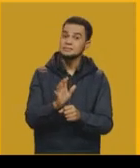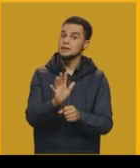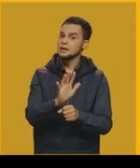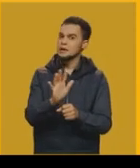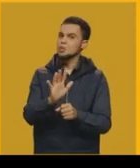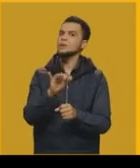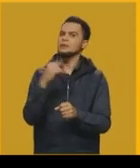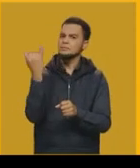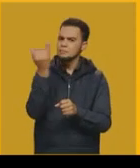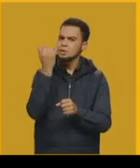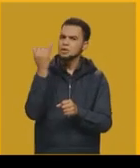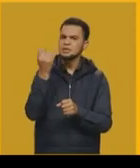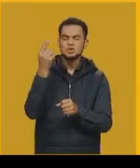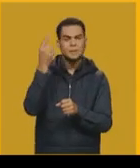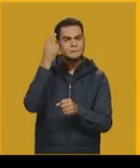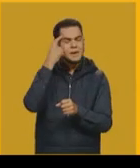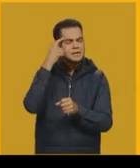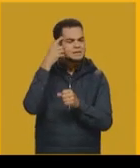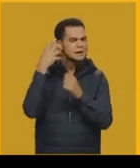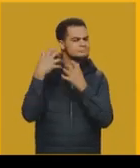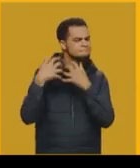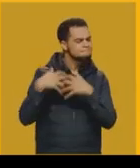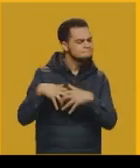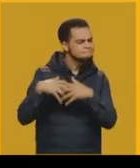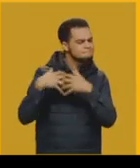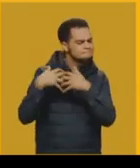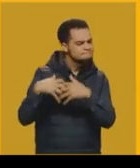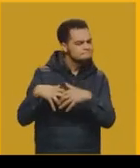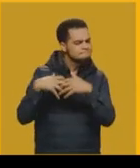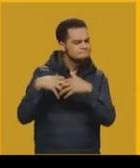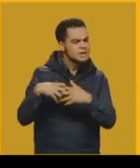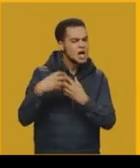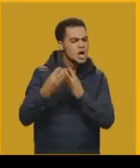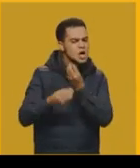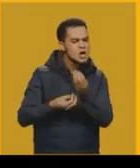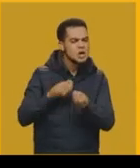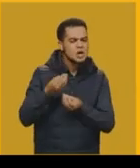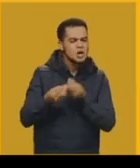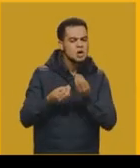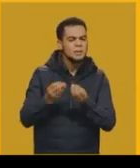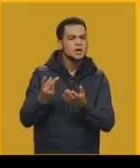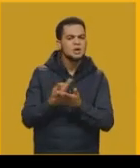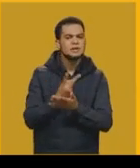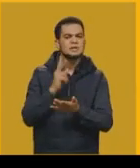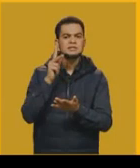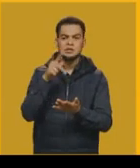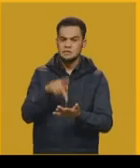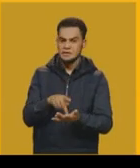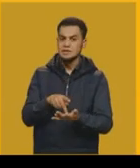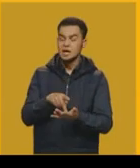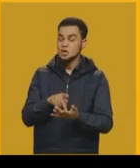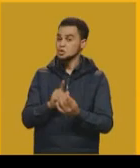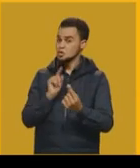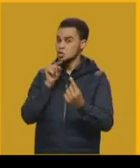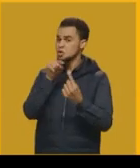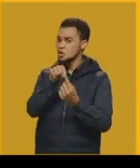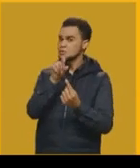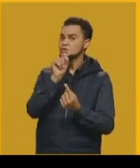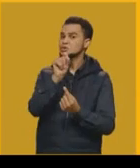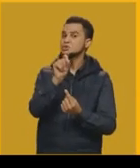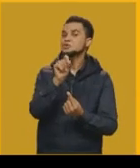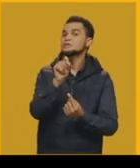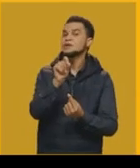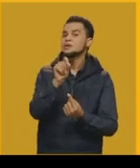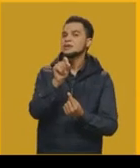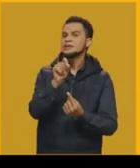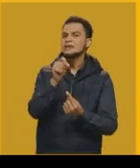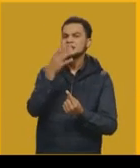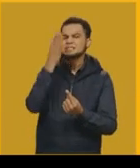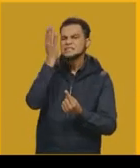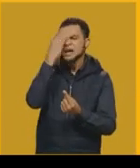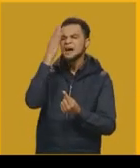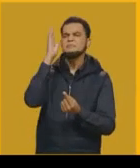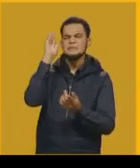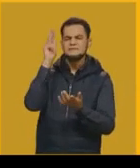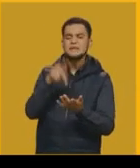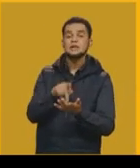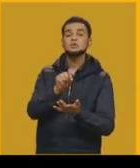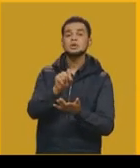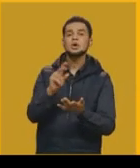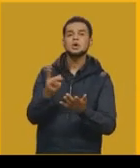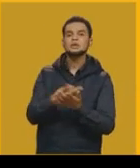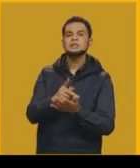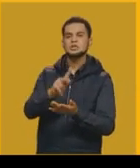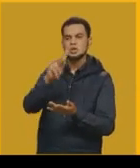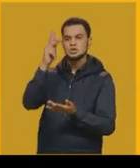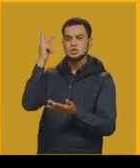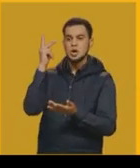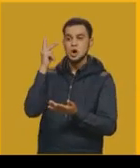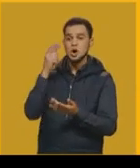o próprio rosto cultural brasileiro. O que se quer é captar seu movimento para melhor compreendê-lo historicamente. Com base no texto